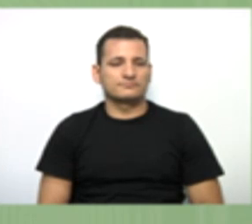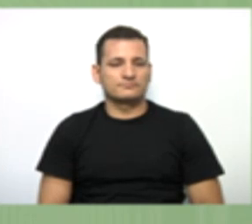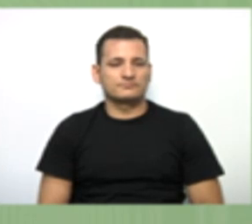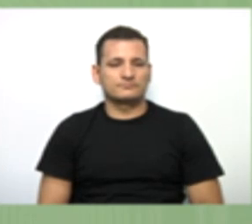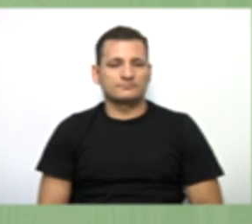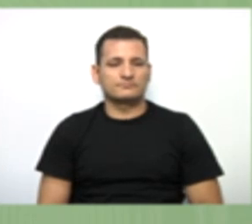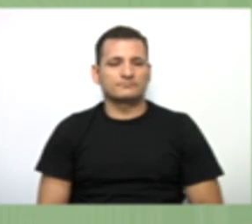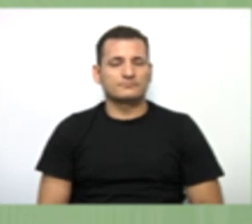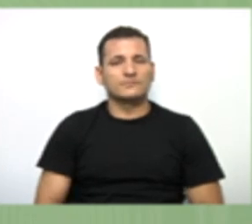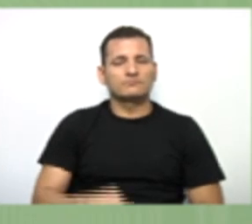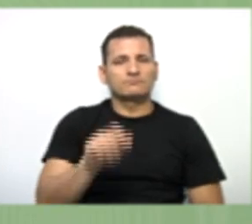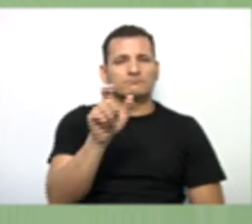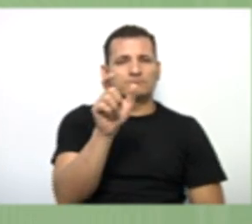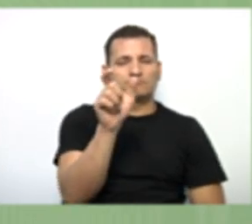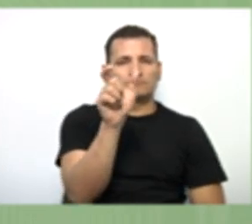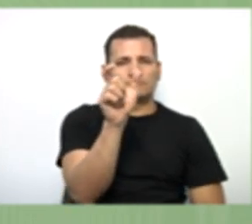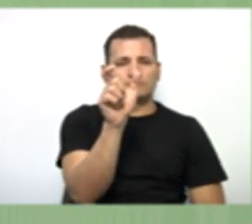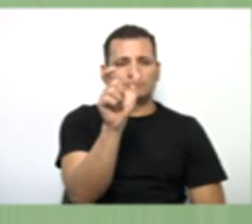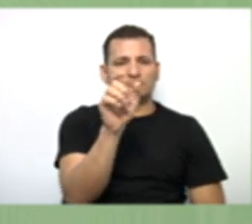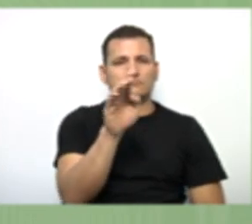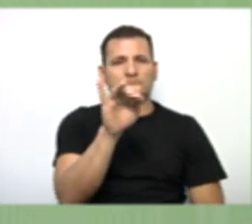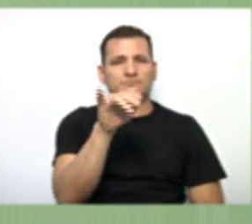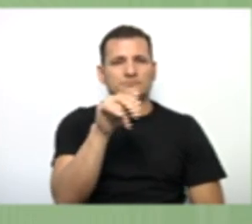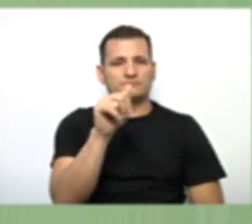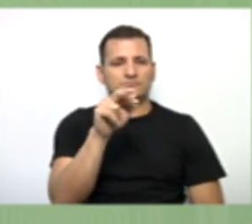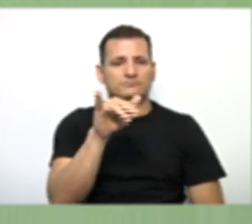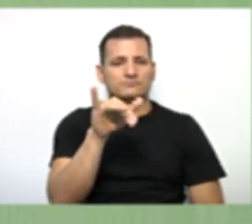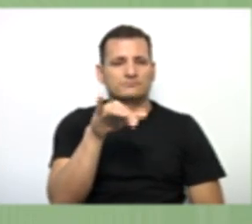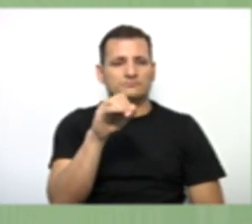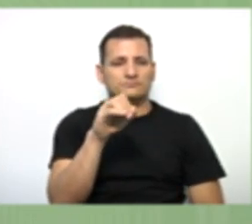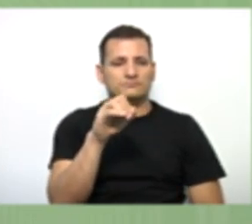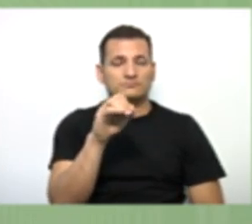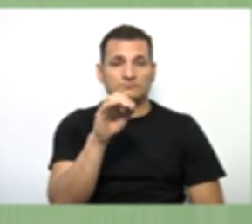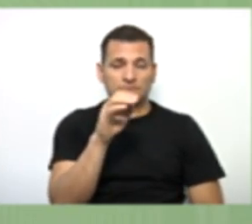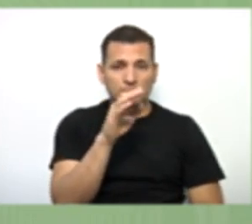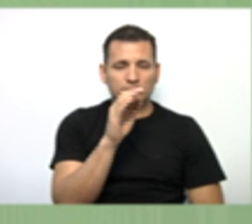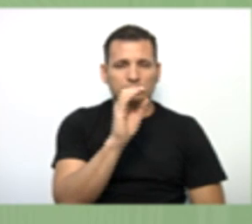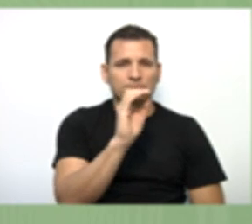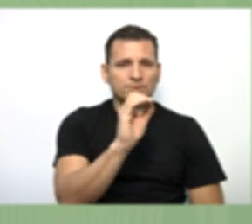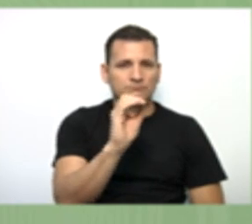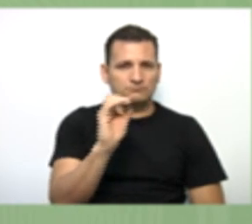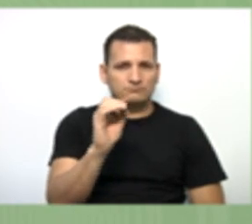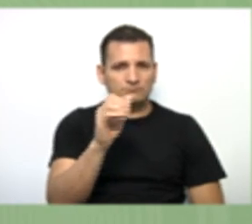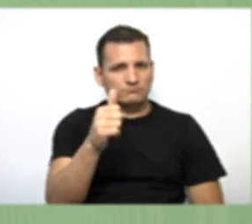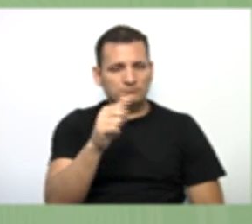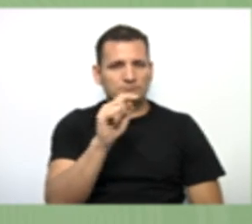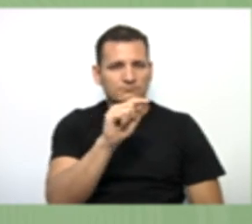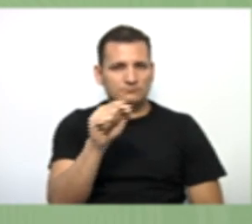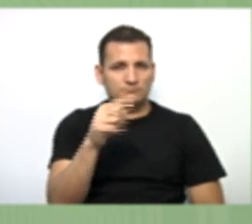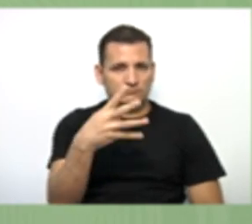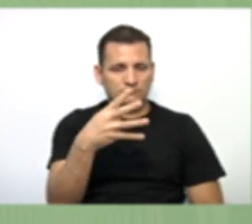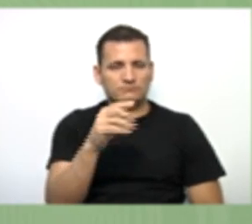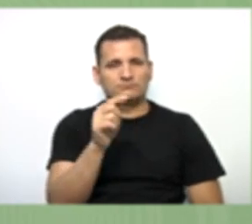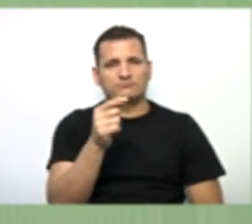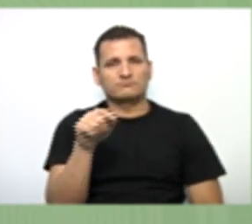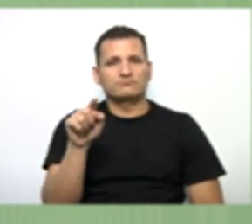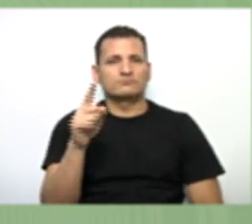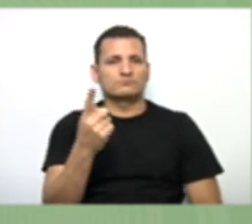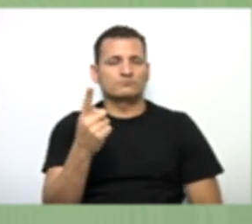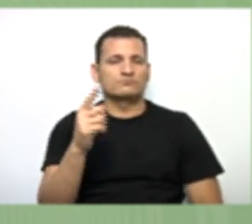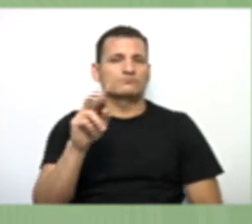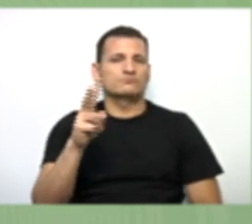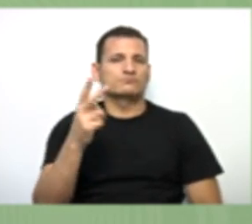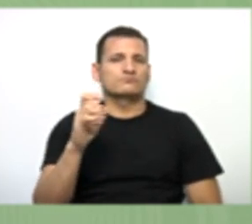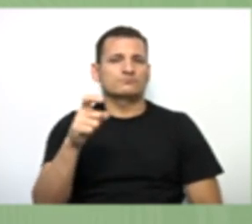Depois do binário, a cada quatro dígitos binários, eu tenho um hexadecimal. Então, baseado